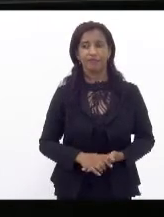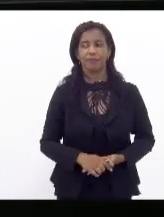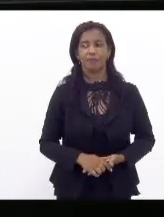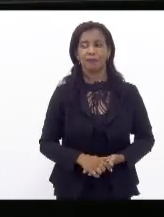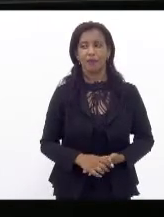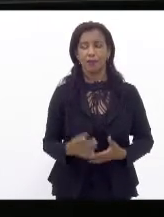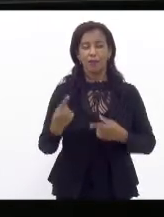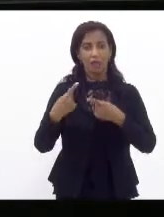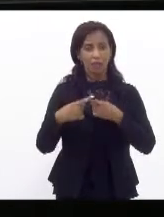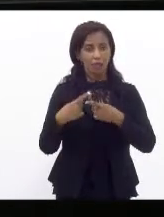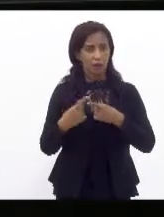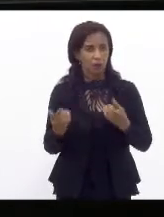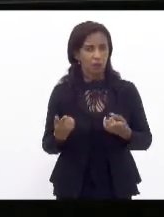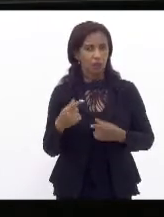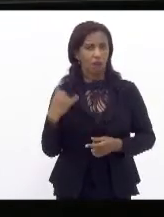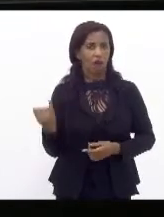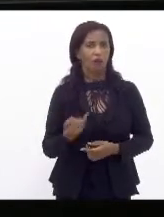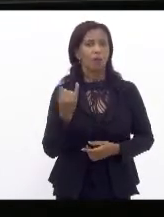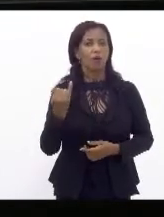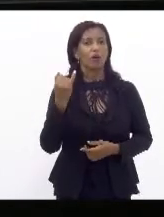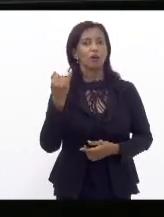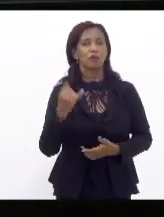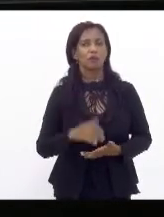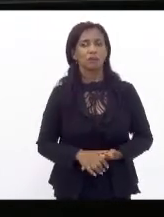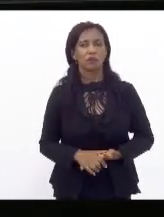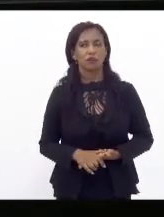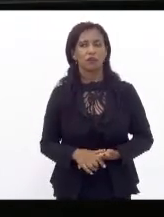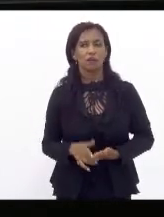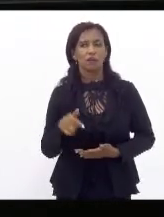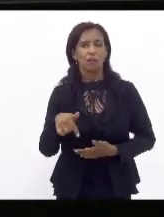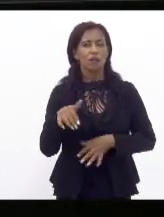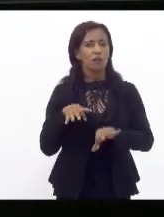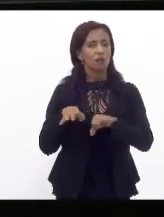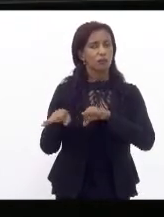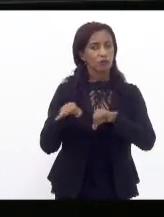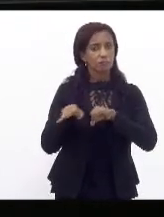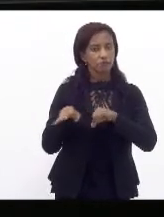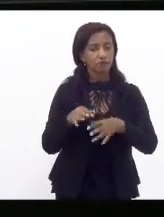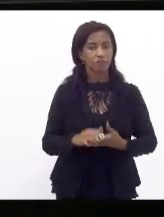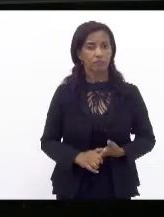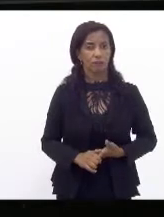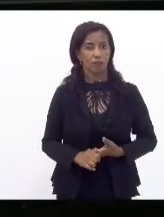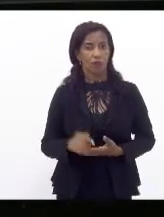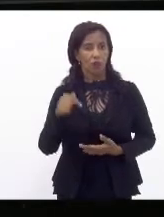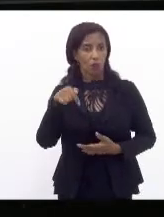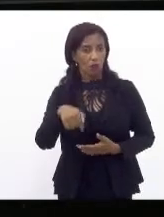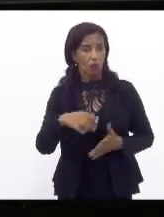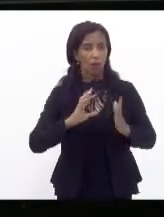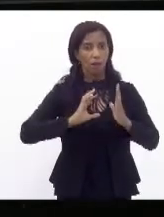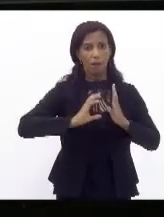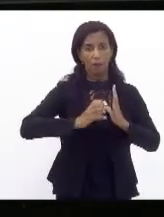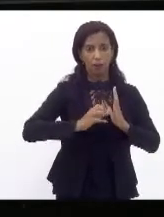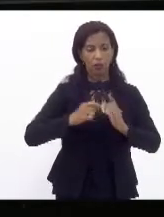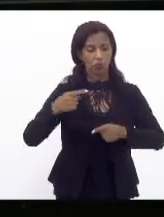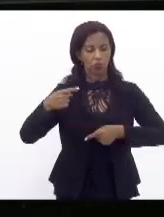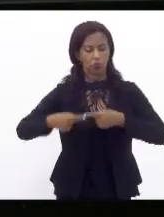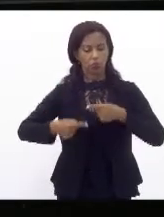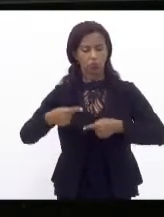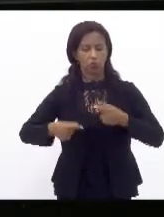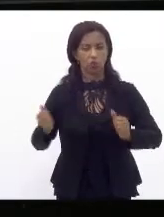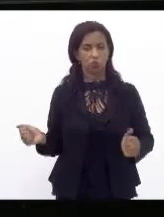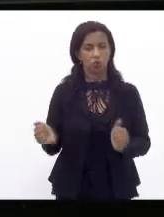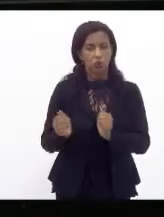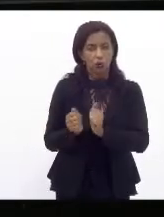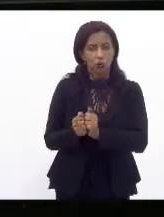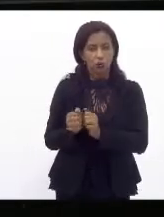E por que a importância dessa formação? Porque esses partidos políticos se juntam